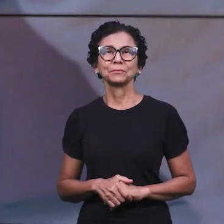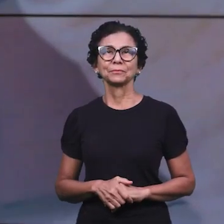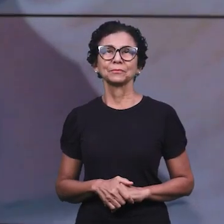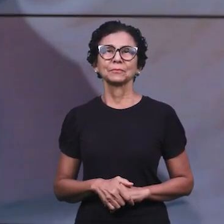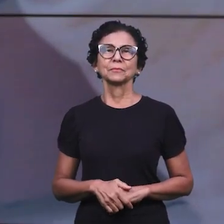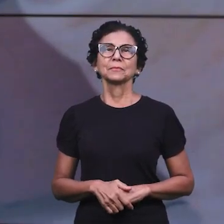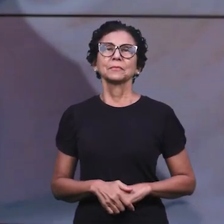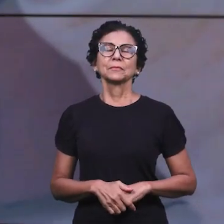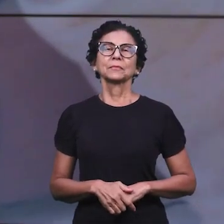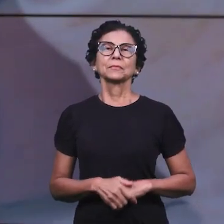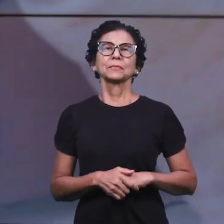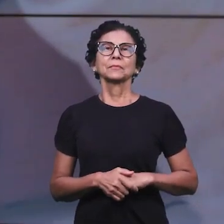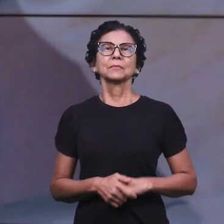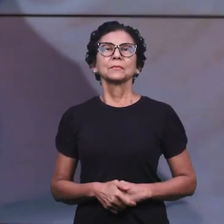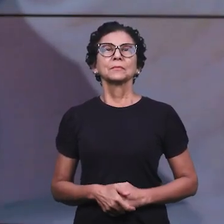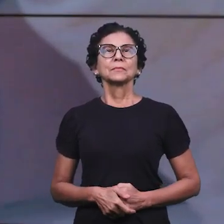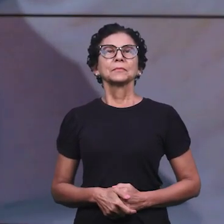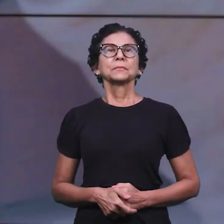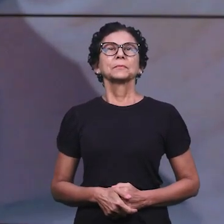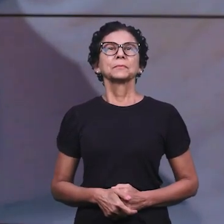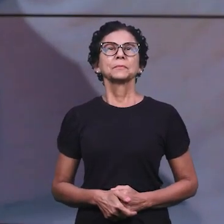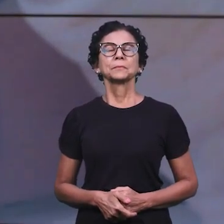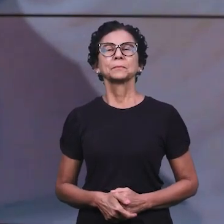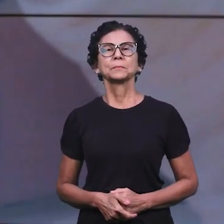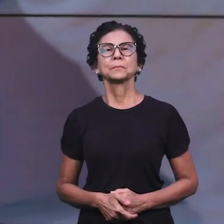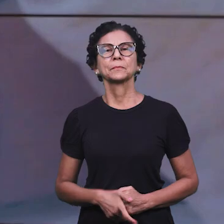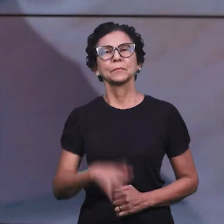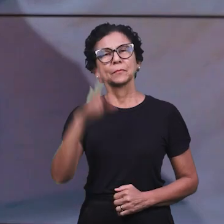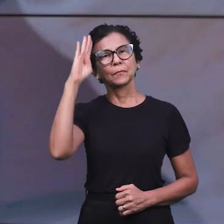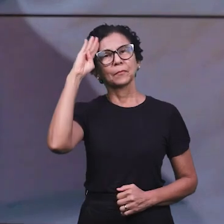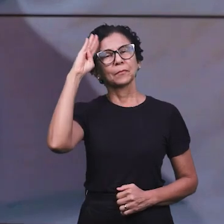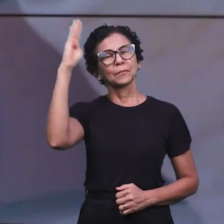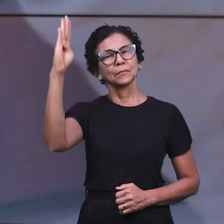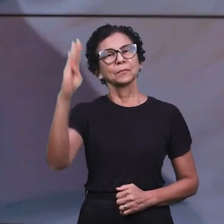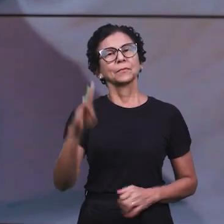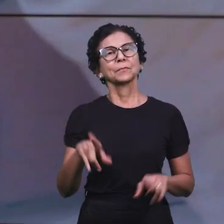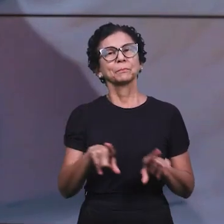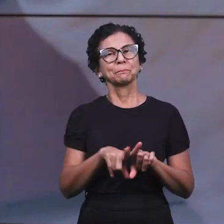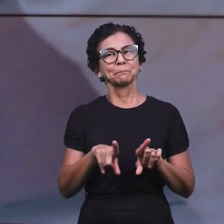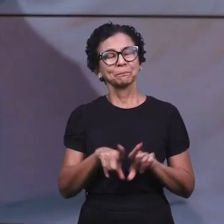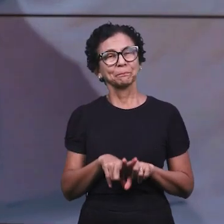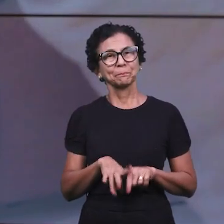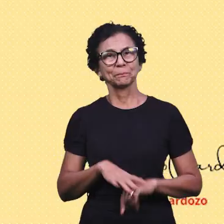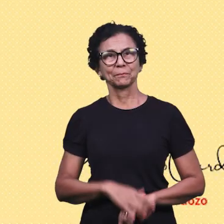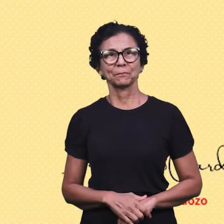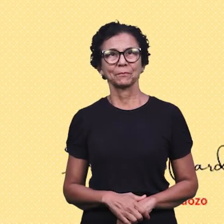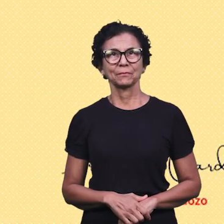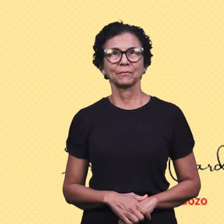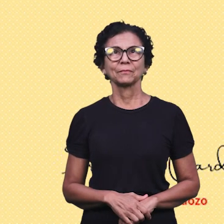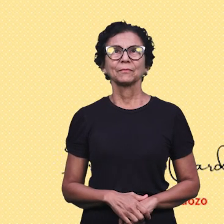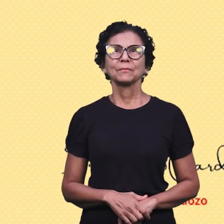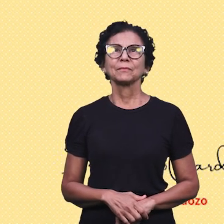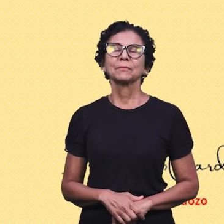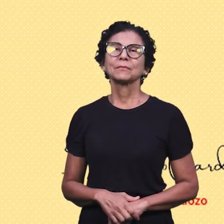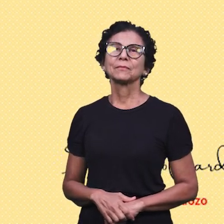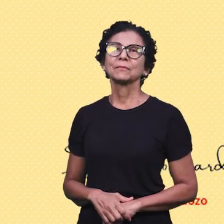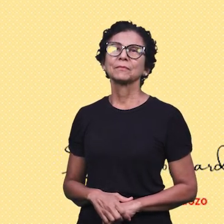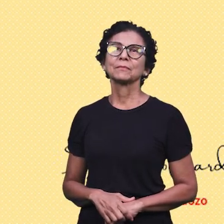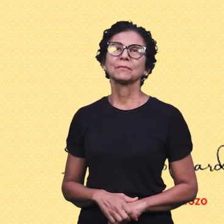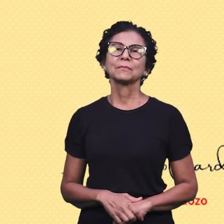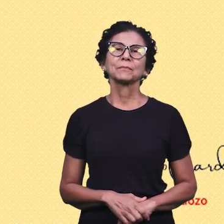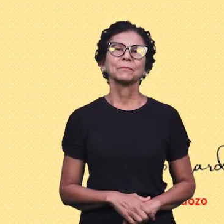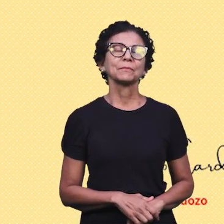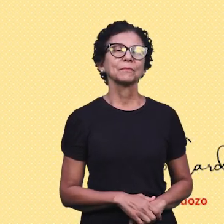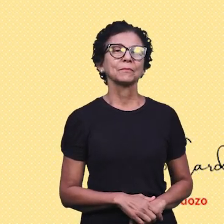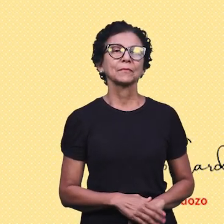lá. Outro ponto fundamental, eu não poderia deixar de destacar isso aqui com os irmãos, que é a questão também da nossa